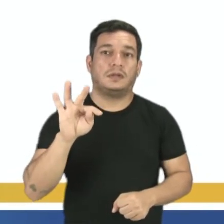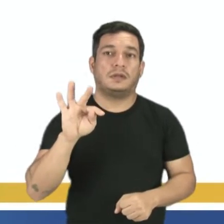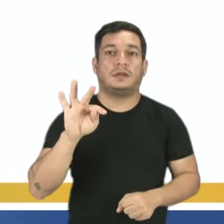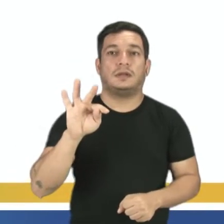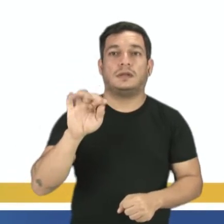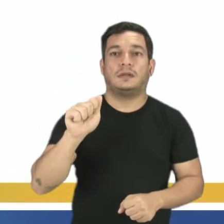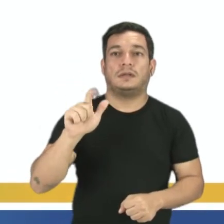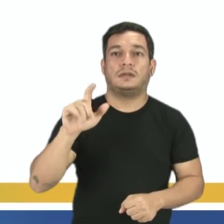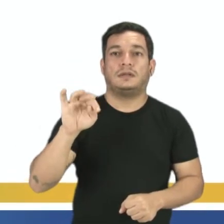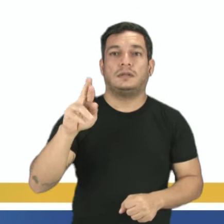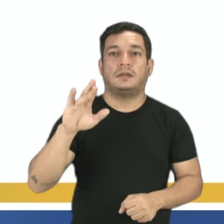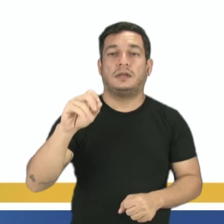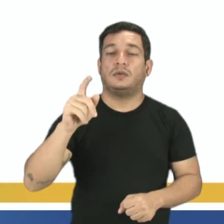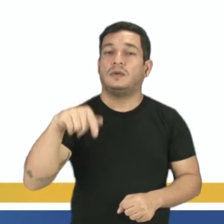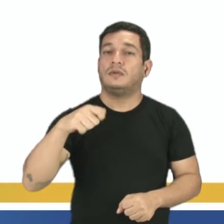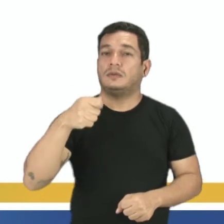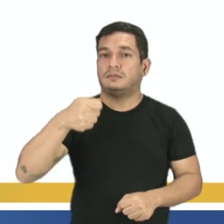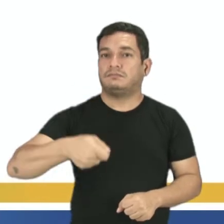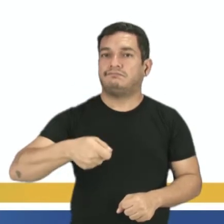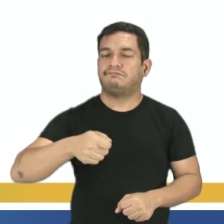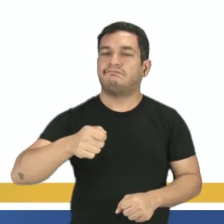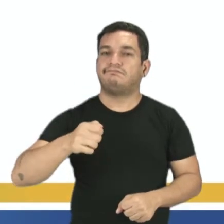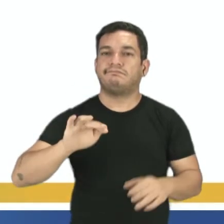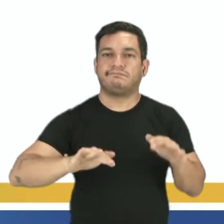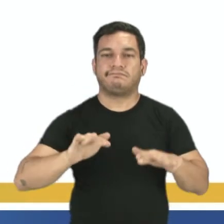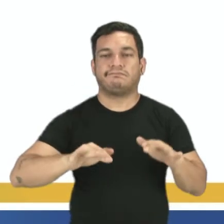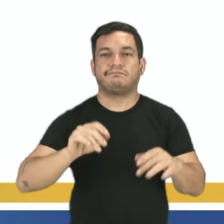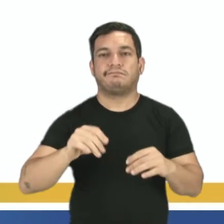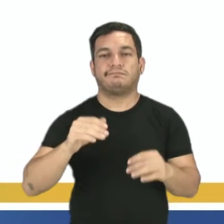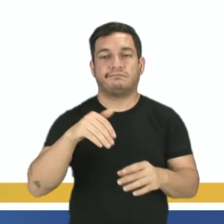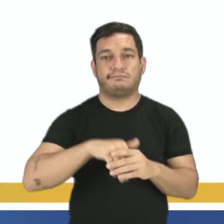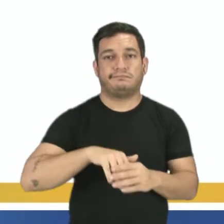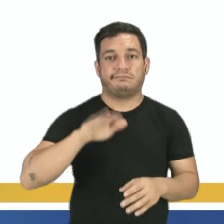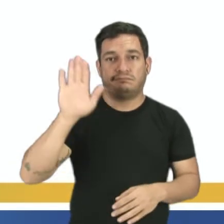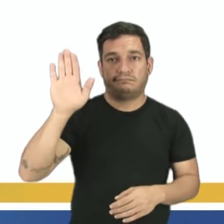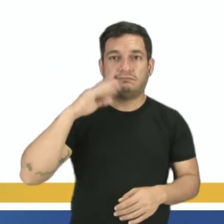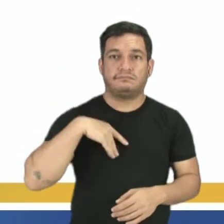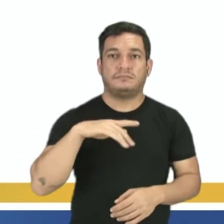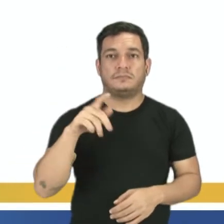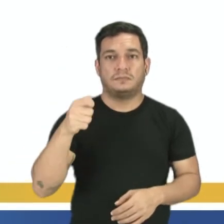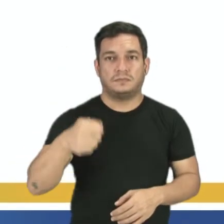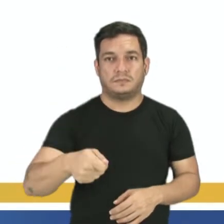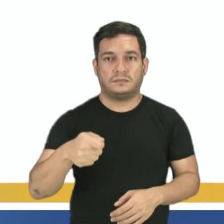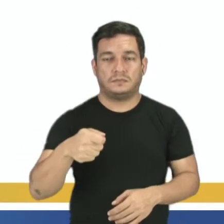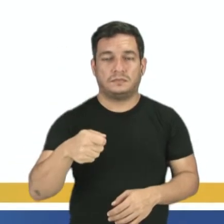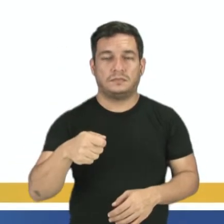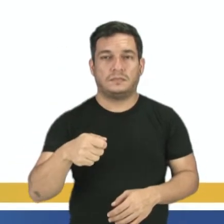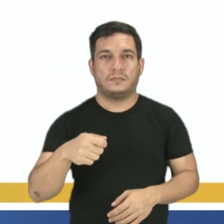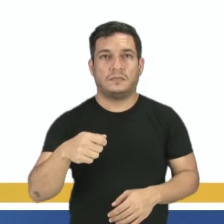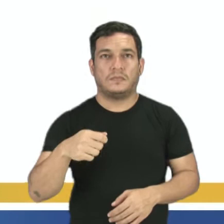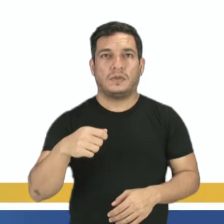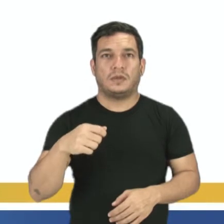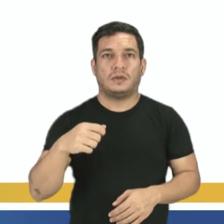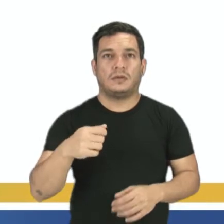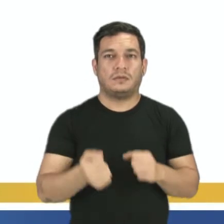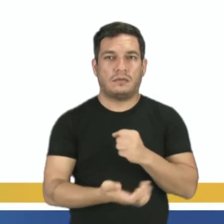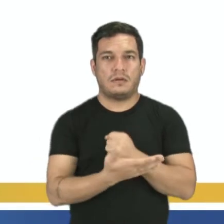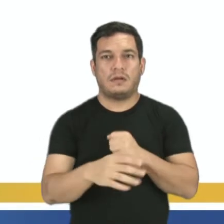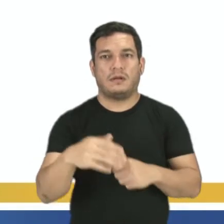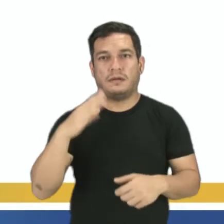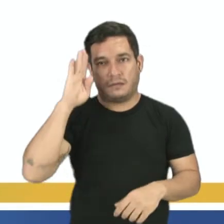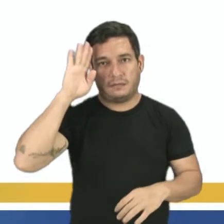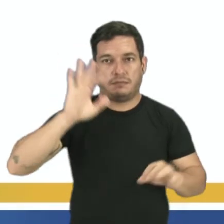totalitário para o ditador é que o ditador, geralmente se elege através de um golpe militar, ou ele